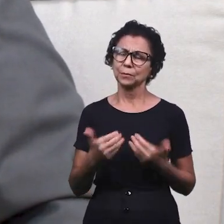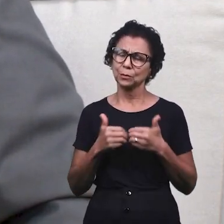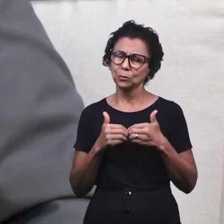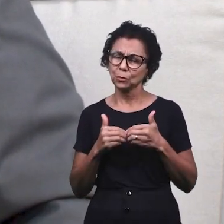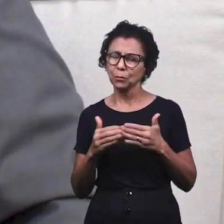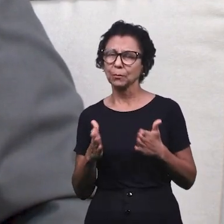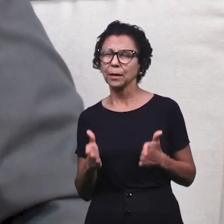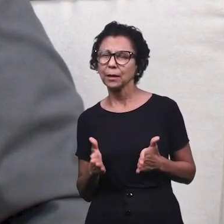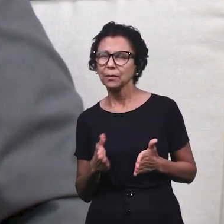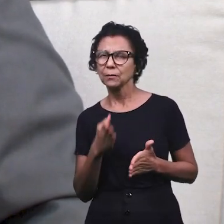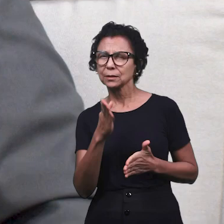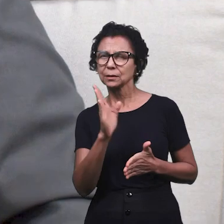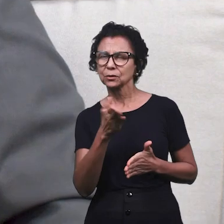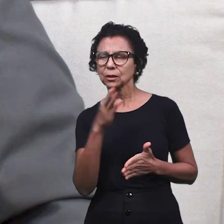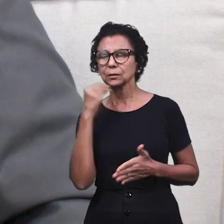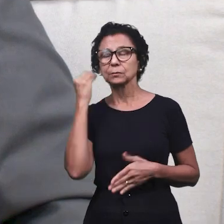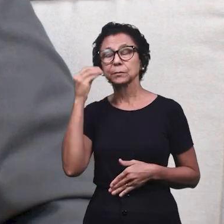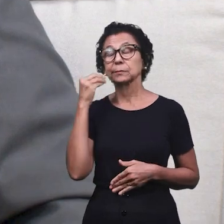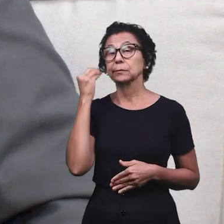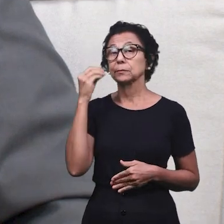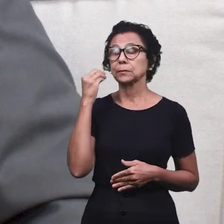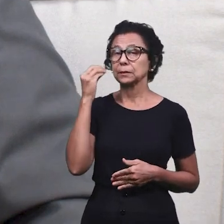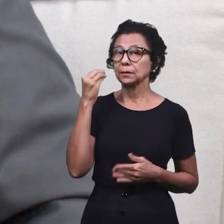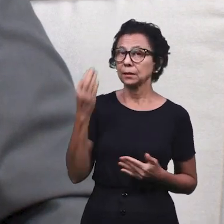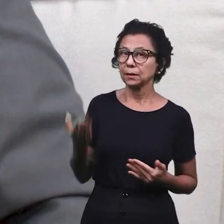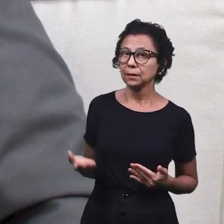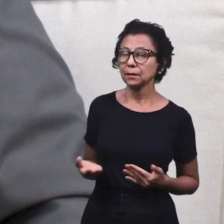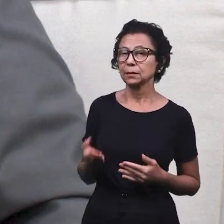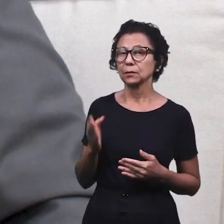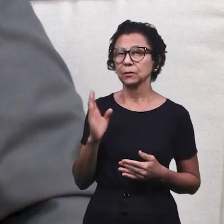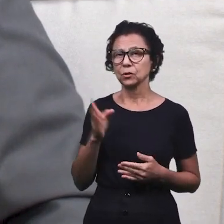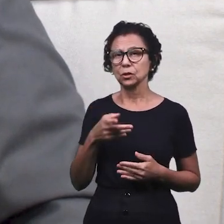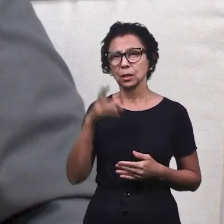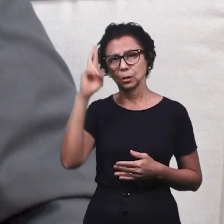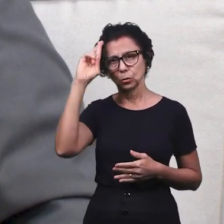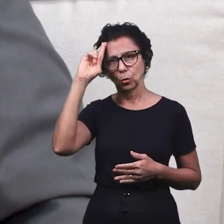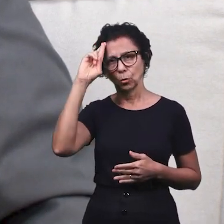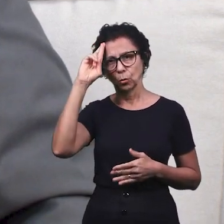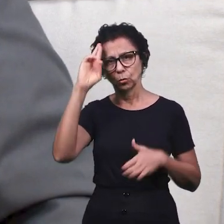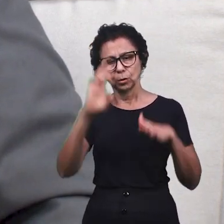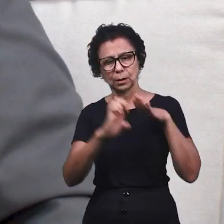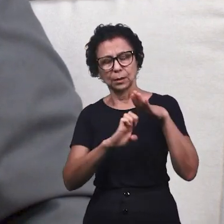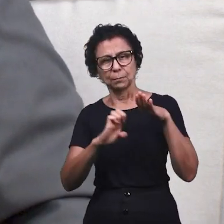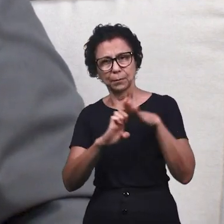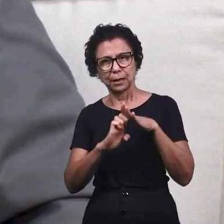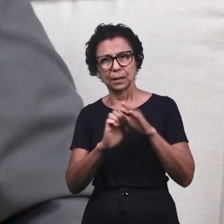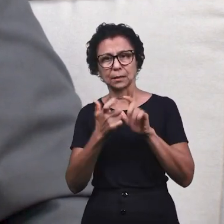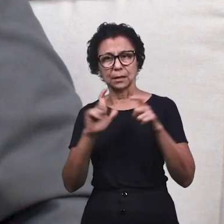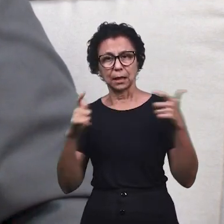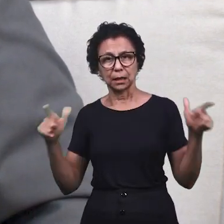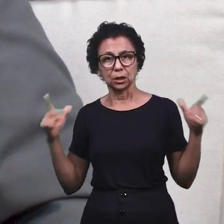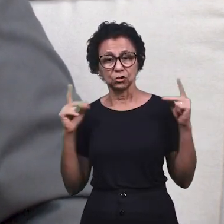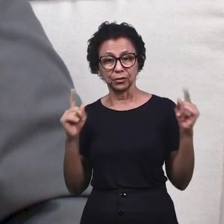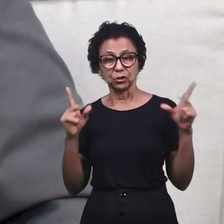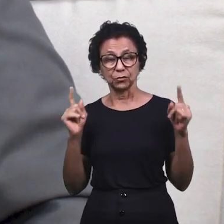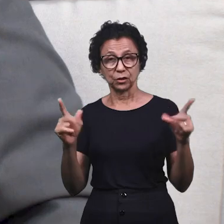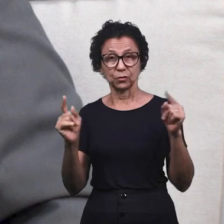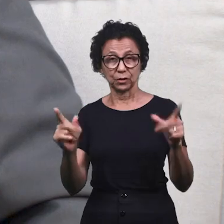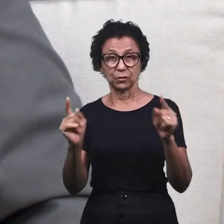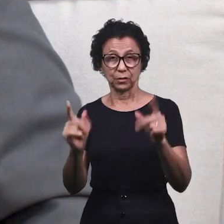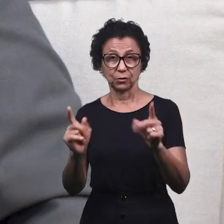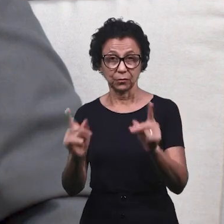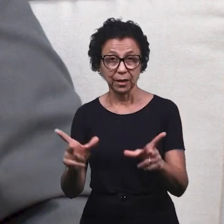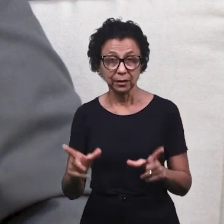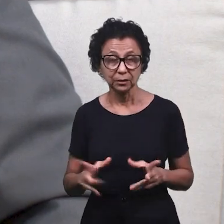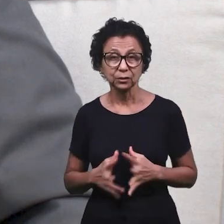vezes você já tem uma experiência, você pode ter uma empresa, você já pode ter um atacado, uma própria loja, que você